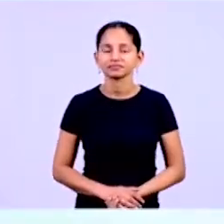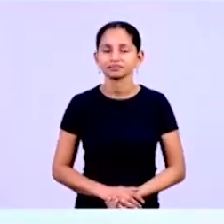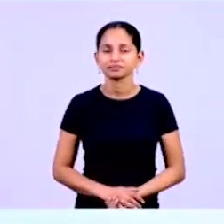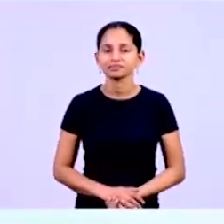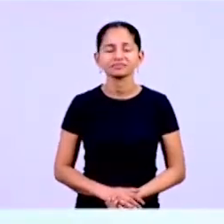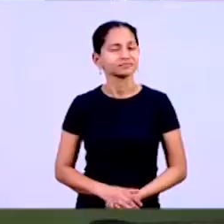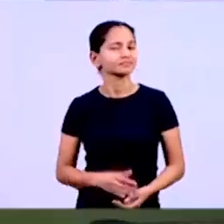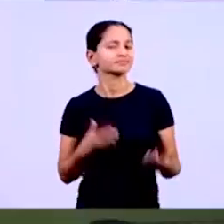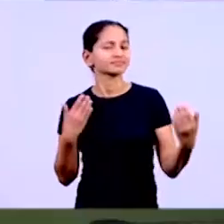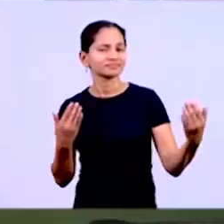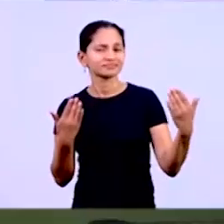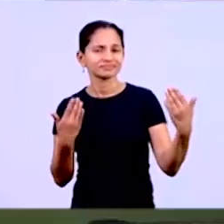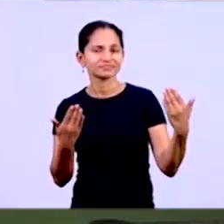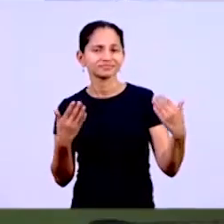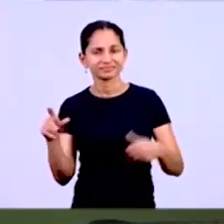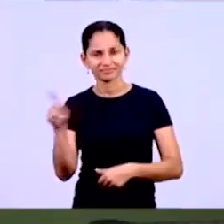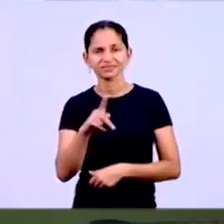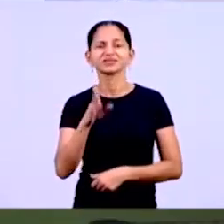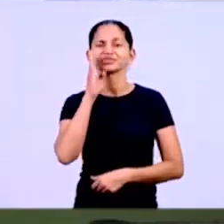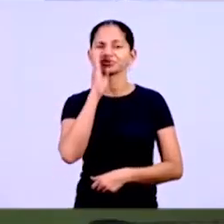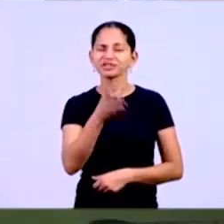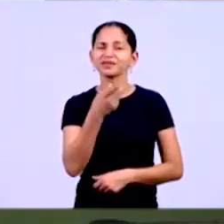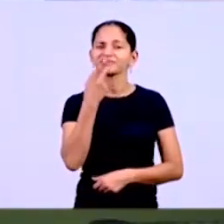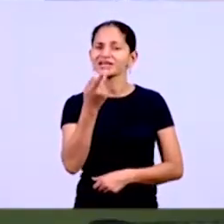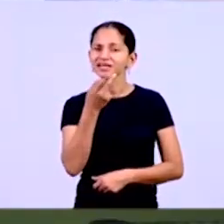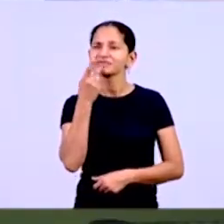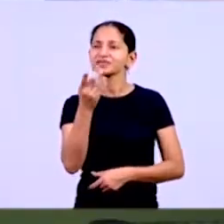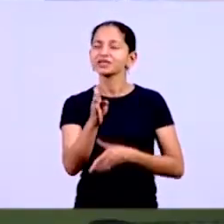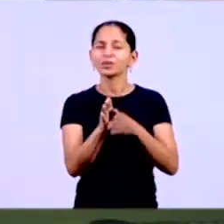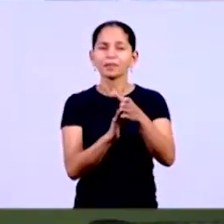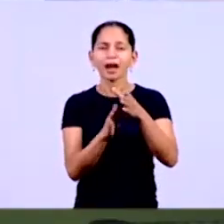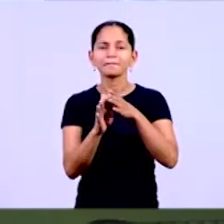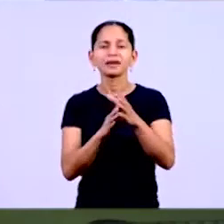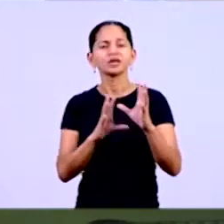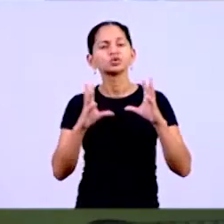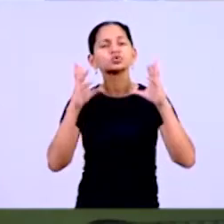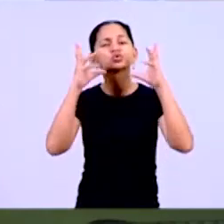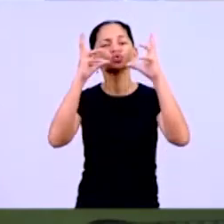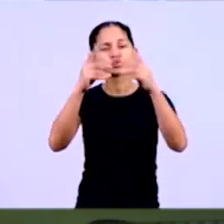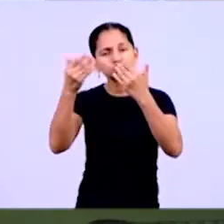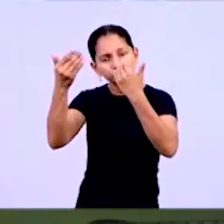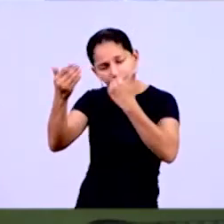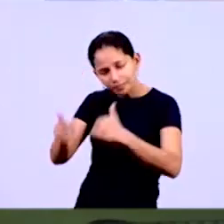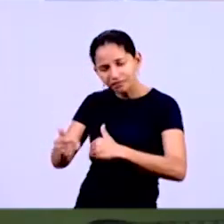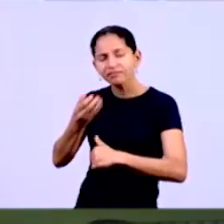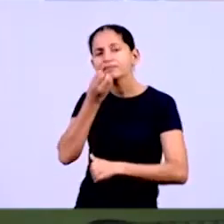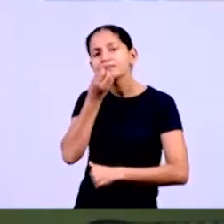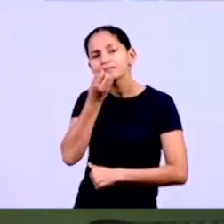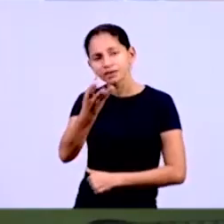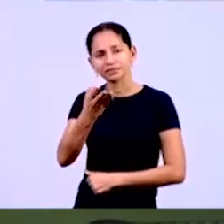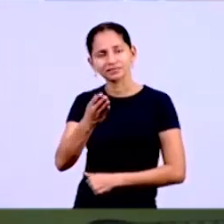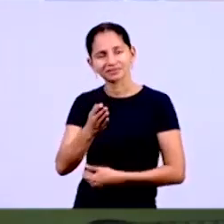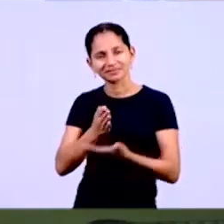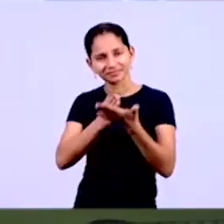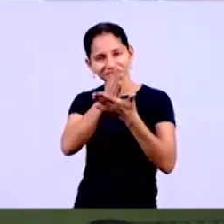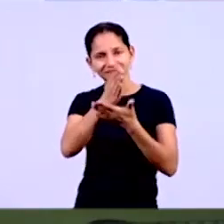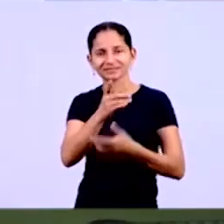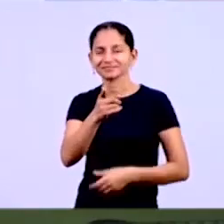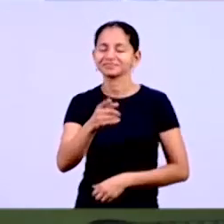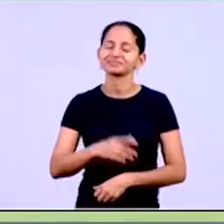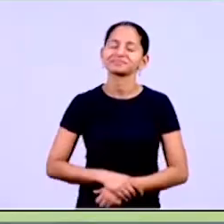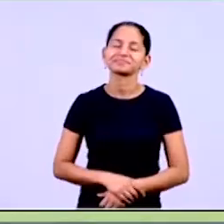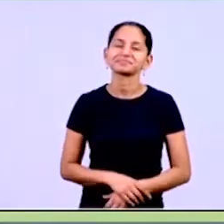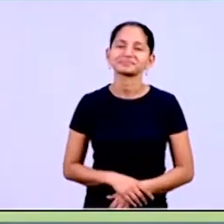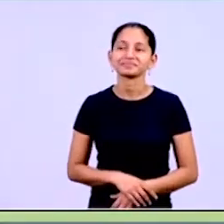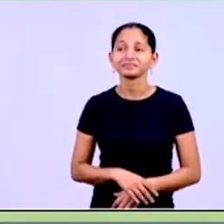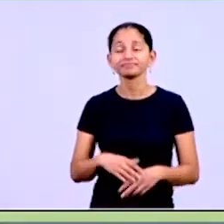Várias dicas, né, professor, o senhor está dando? Todo mundo vai bem nessa prova, né, gente? Vamos lá fazer o máximo para as provas. Outros tipos de